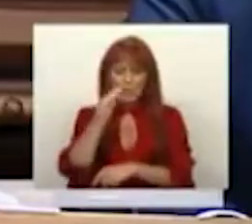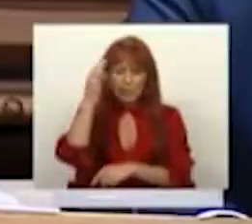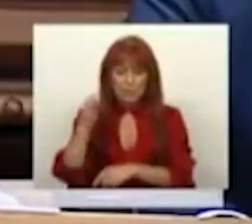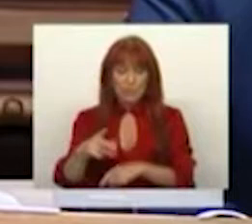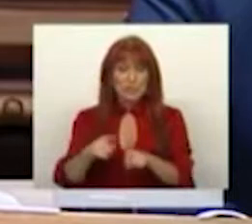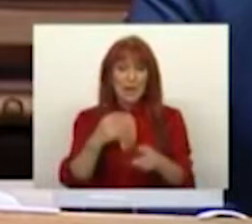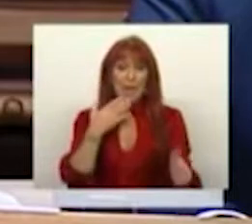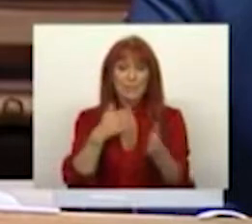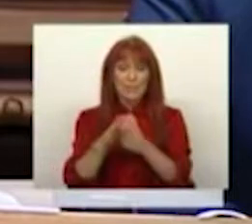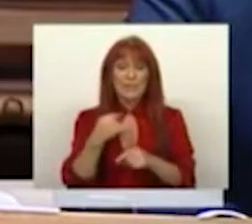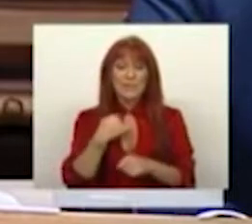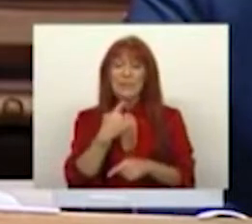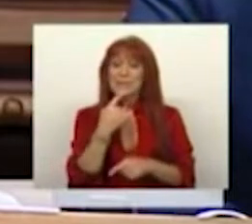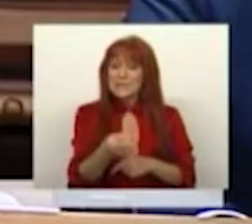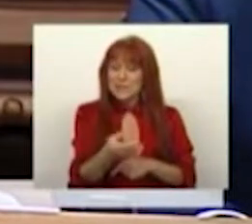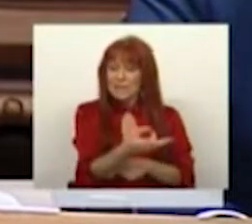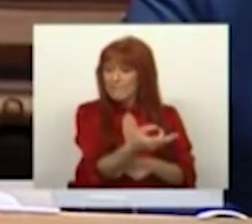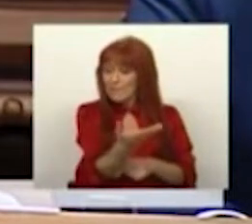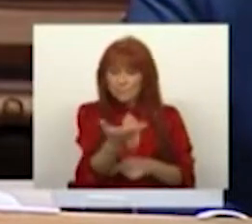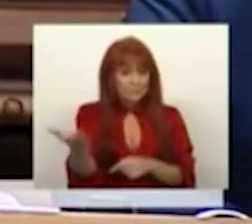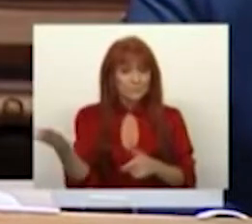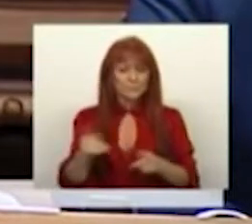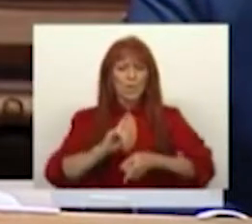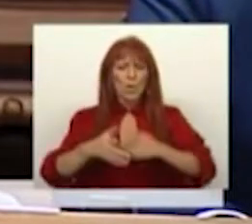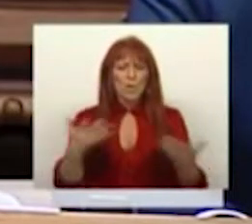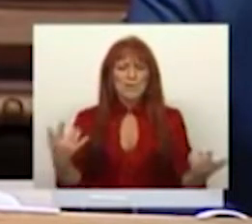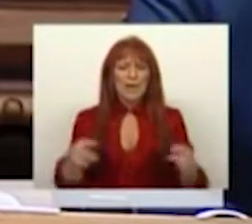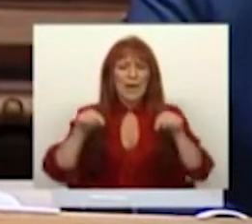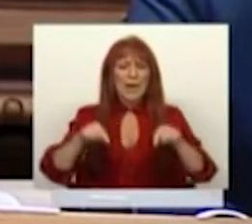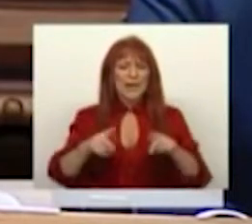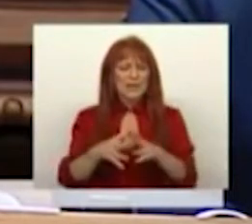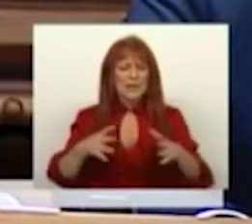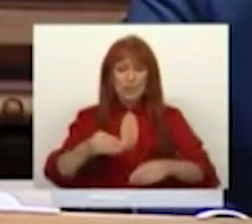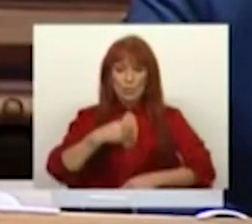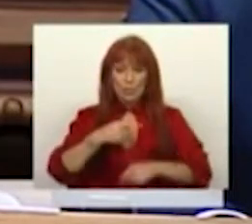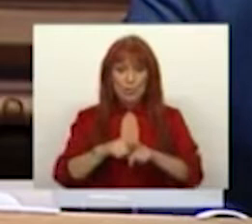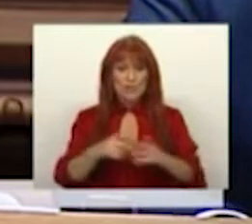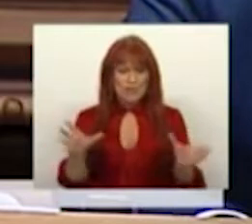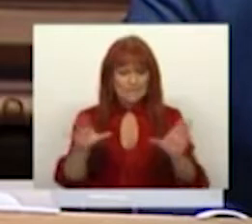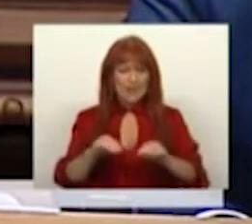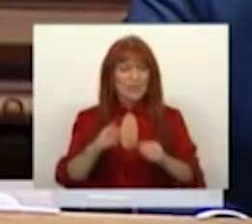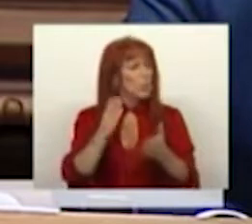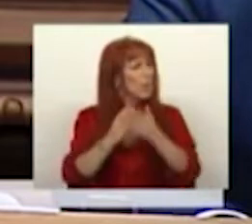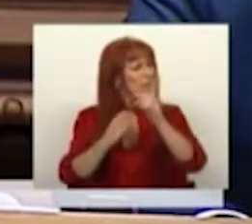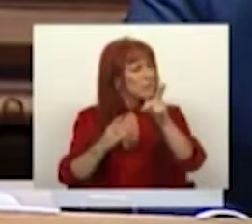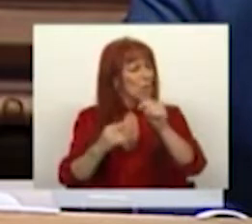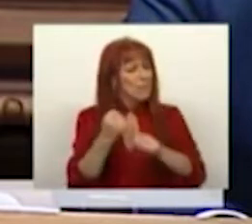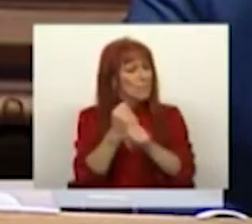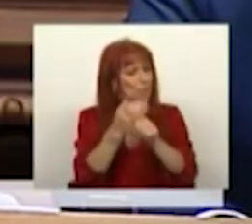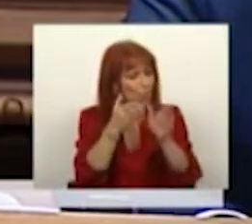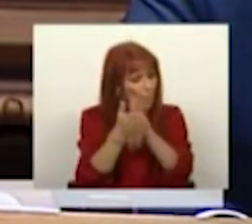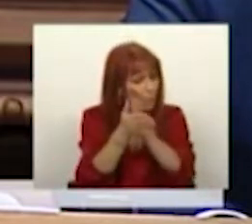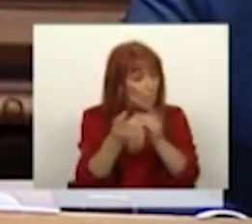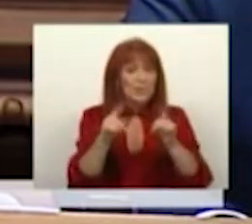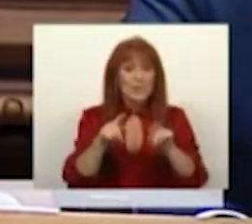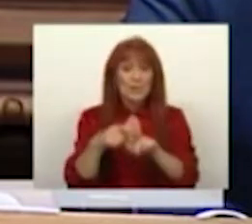E aproveito também para vos transmitir que naquilo que tem sido esta grande preocupação cada vez mais, não só criação de emprego, mas